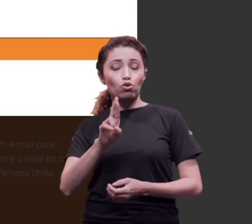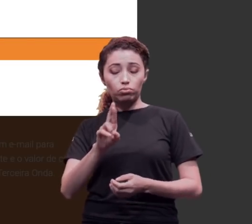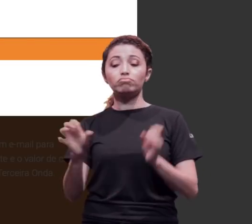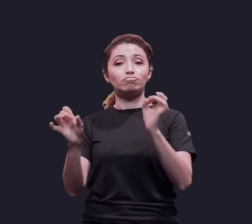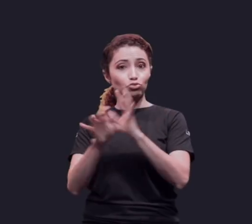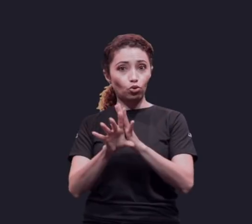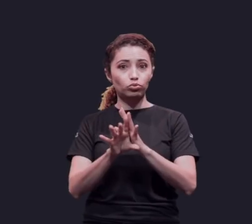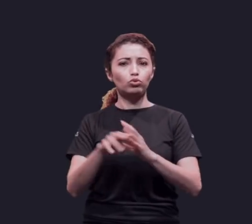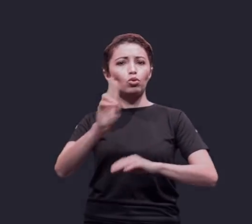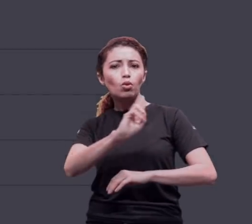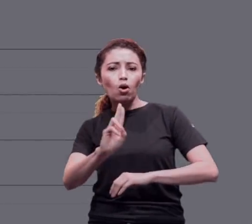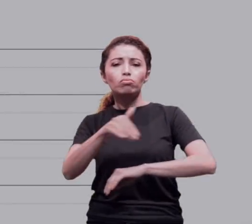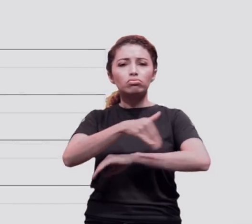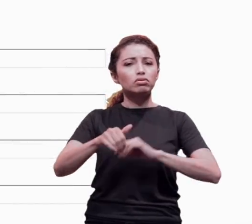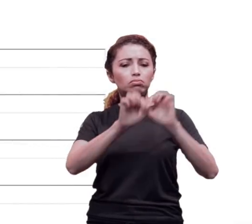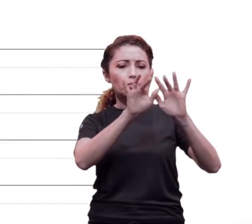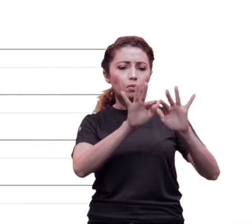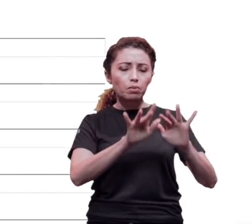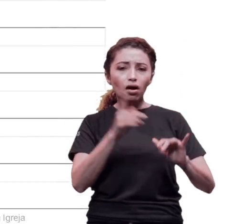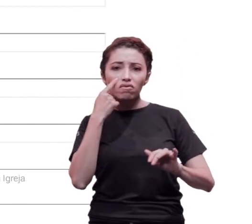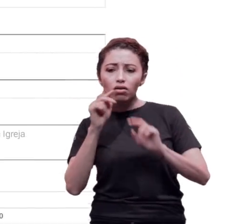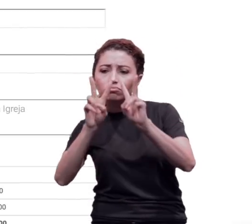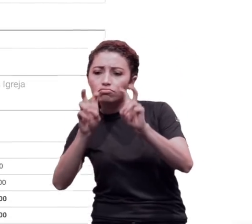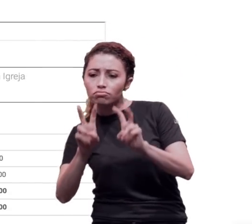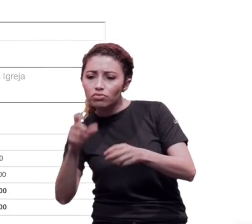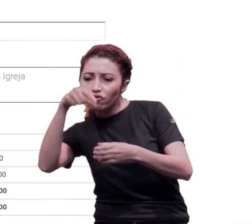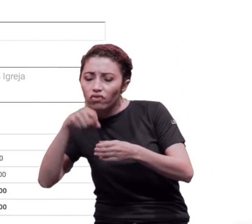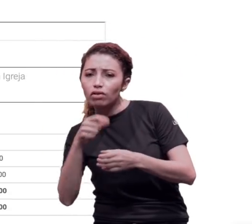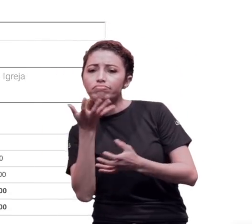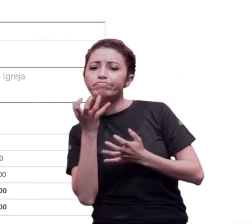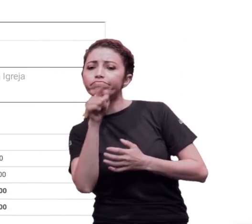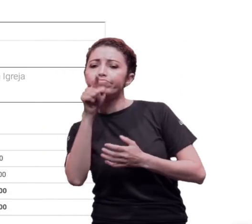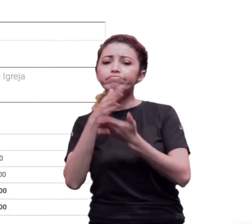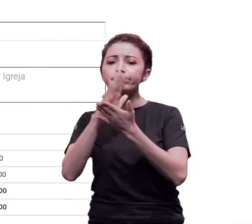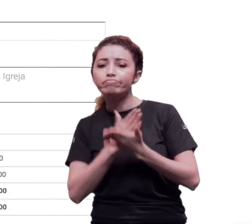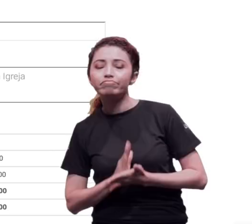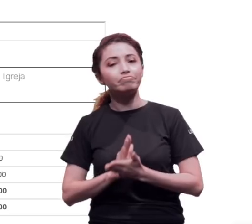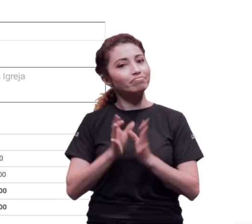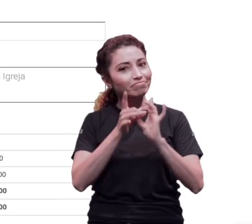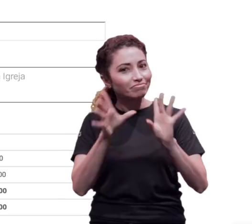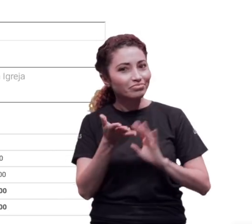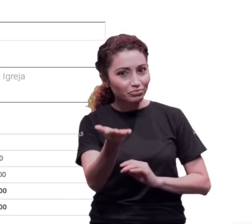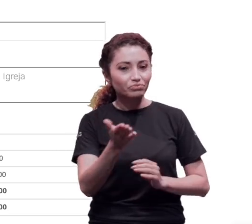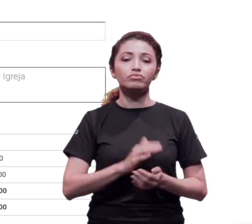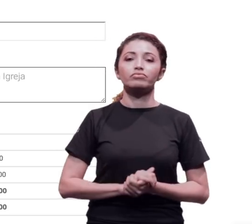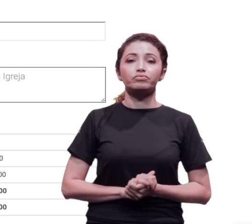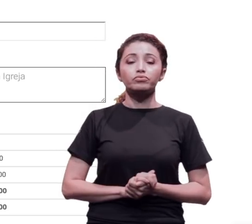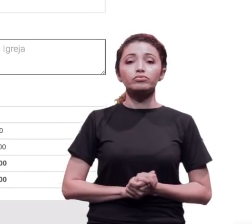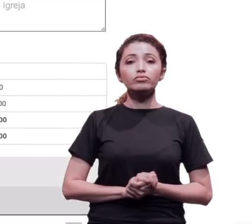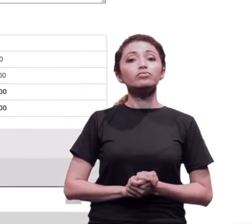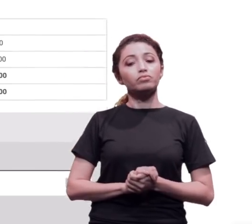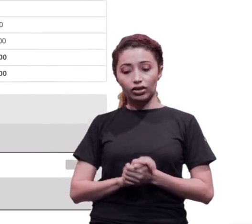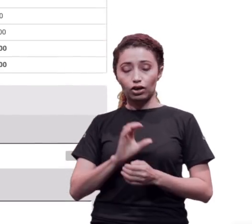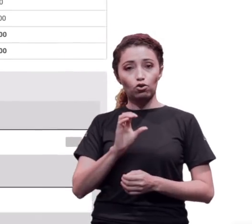Depois, é só preencher os seus dados e dividir a sua oferta nas áreas, caso você prefira.